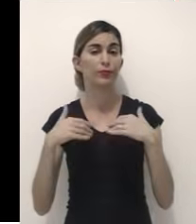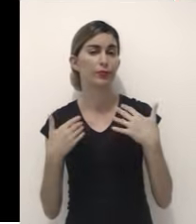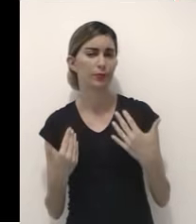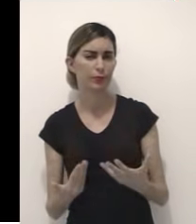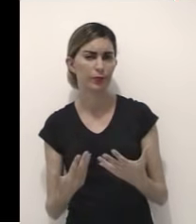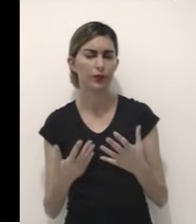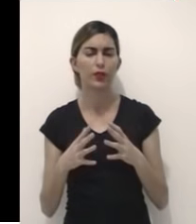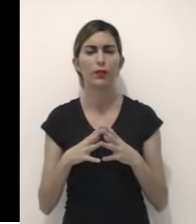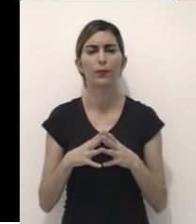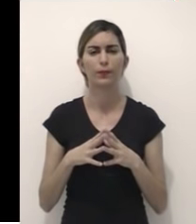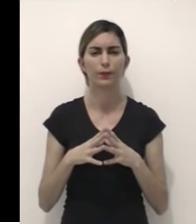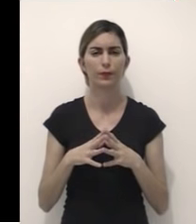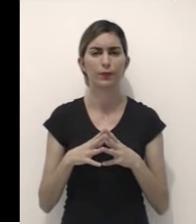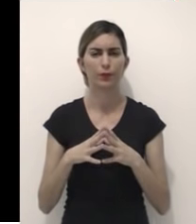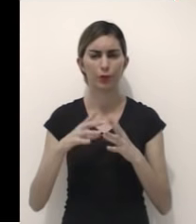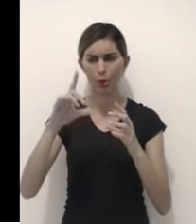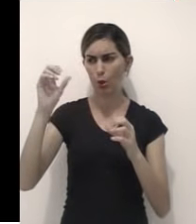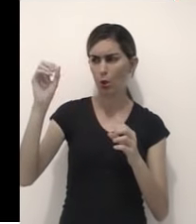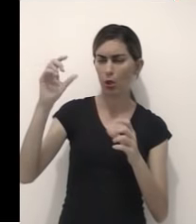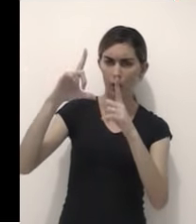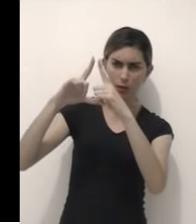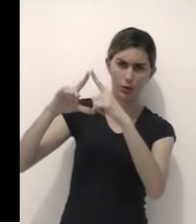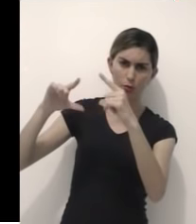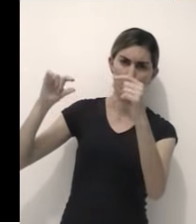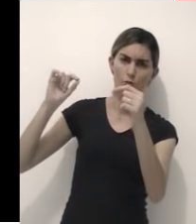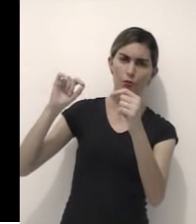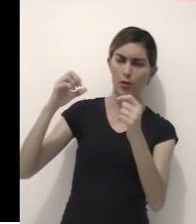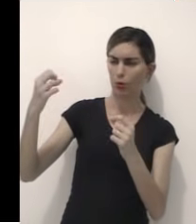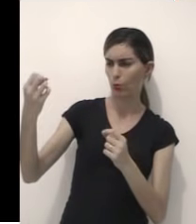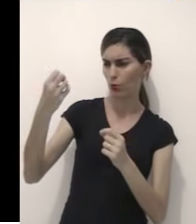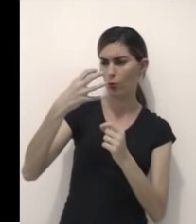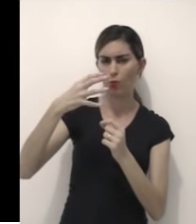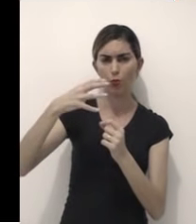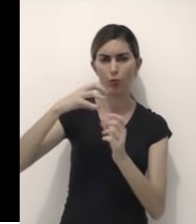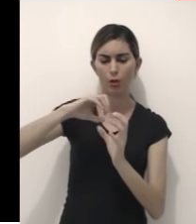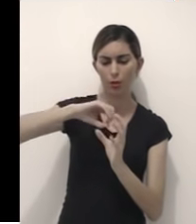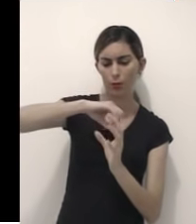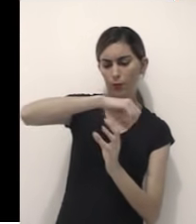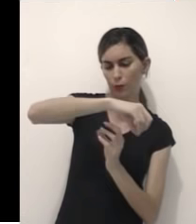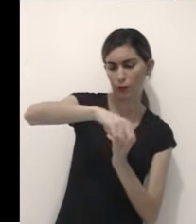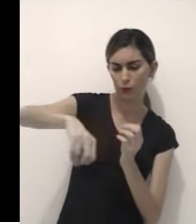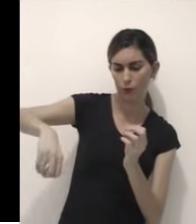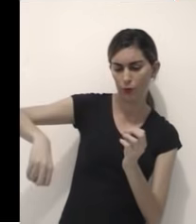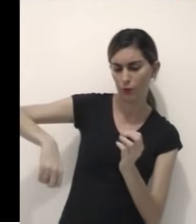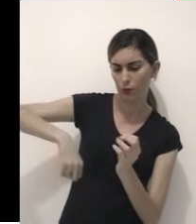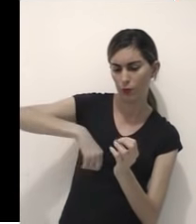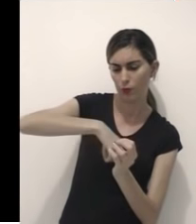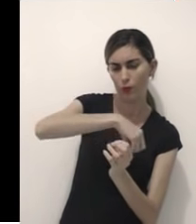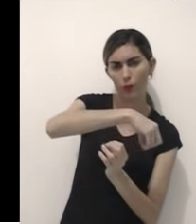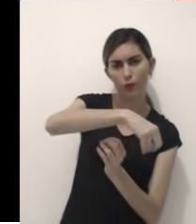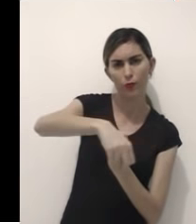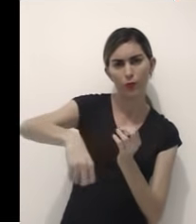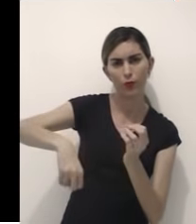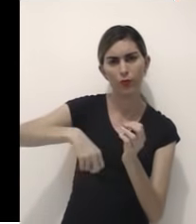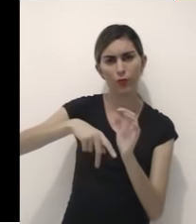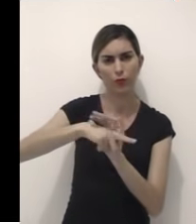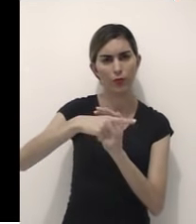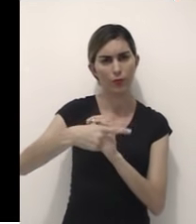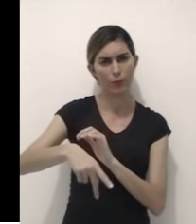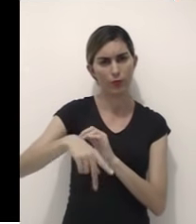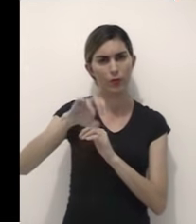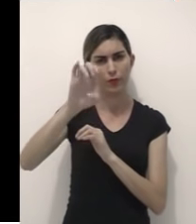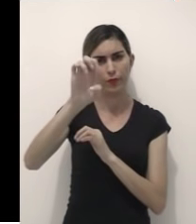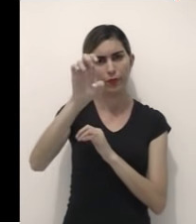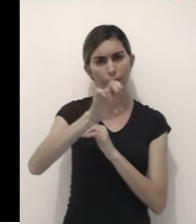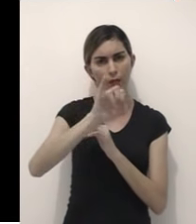Terra. Então, a Lua, ela faz um movimento de rotação em torno do